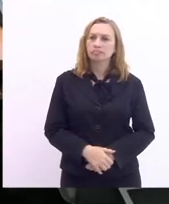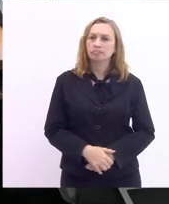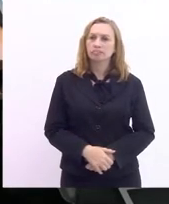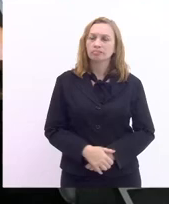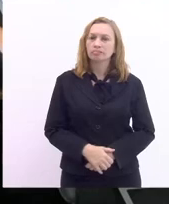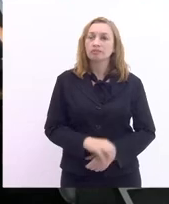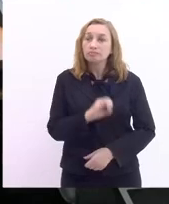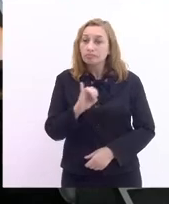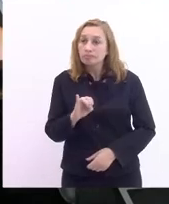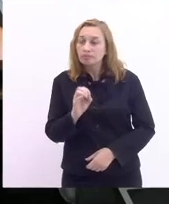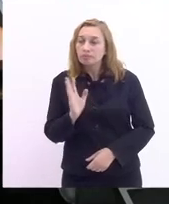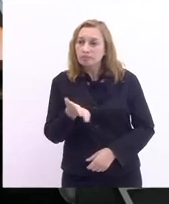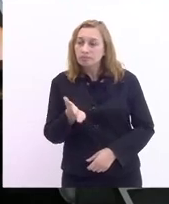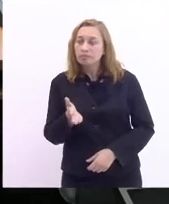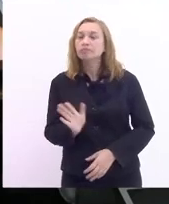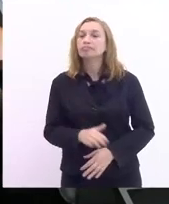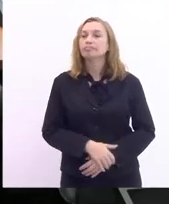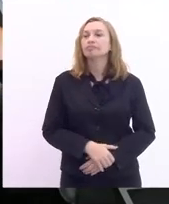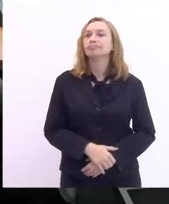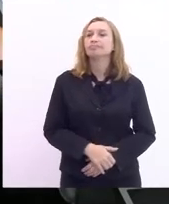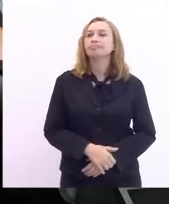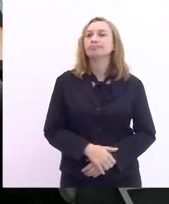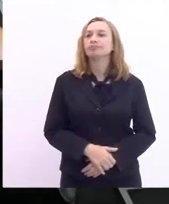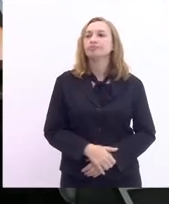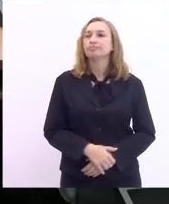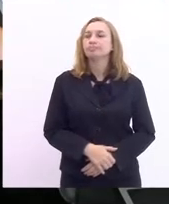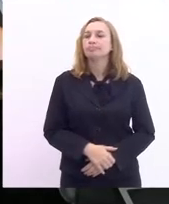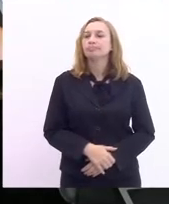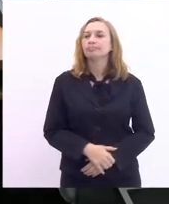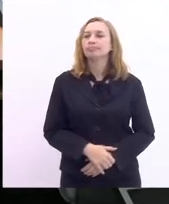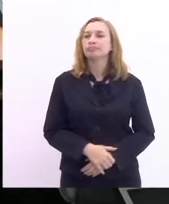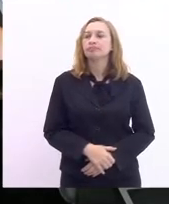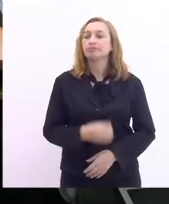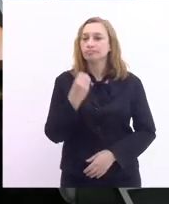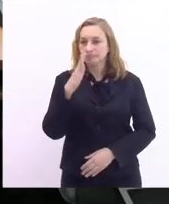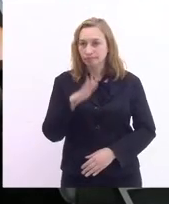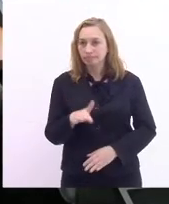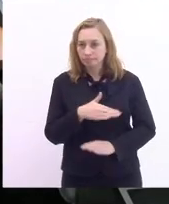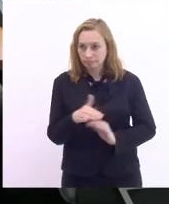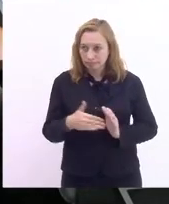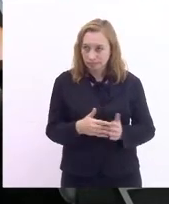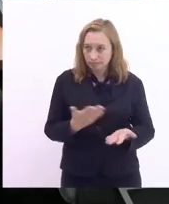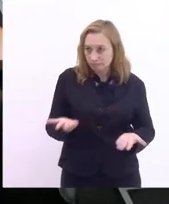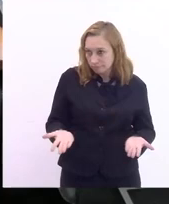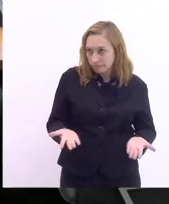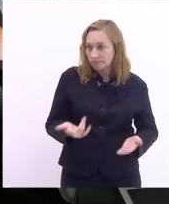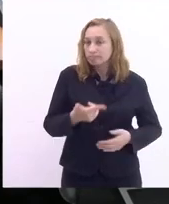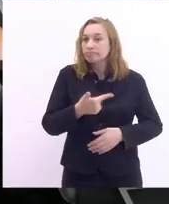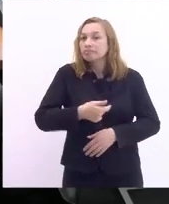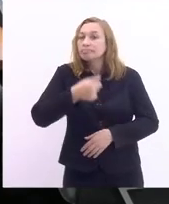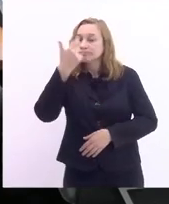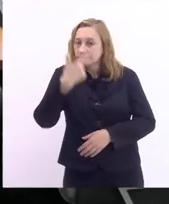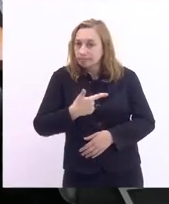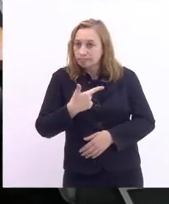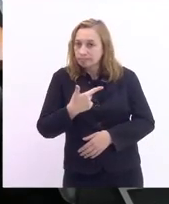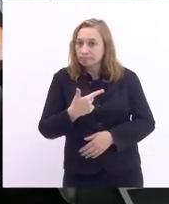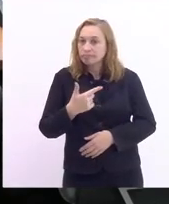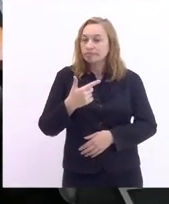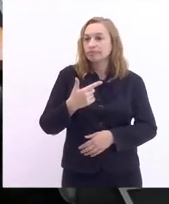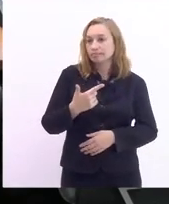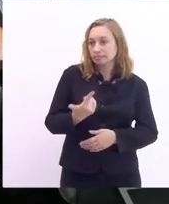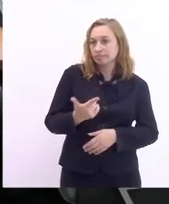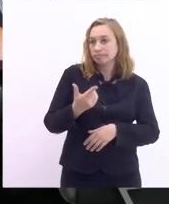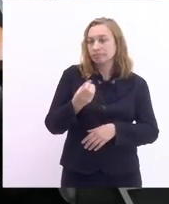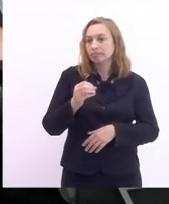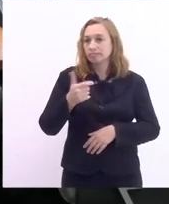já tá indo agora sim pessoal é boa tarde a todos já que são meio-dia e dois eu